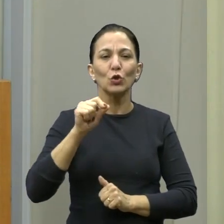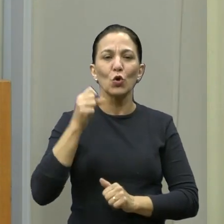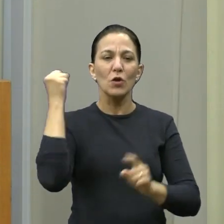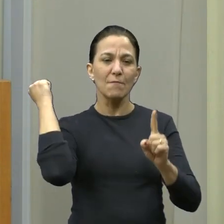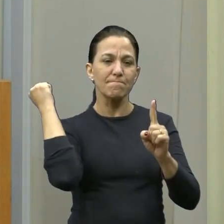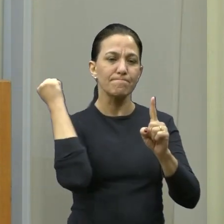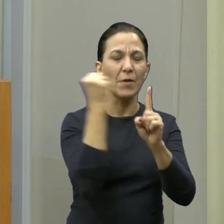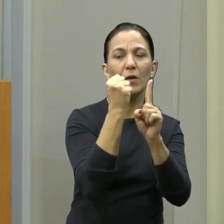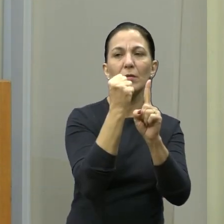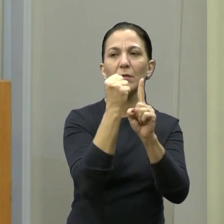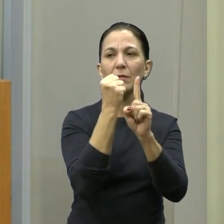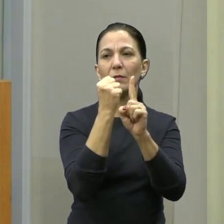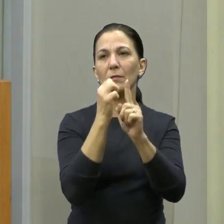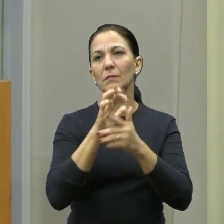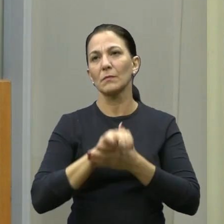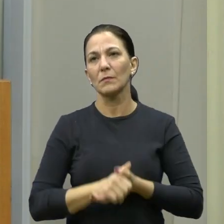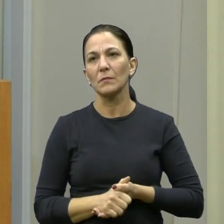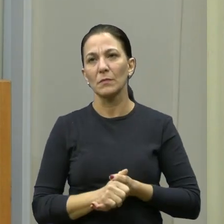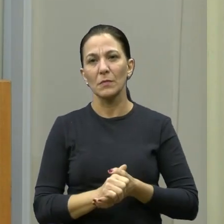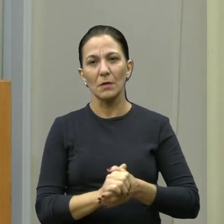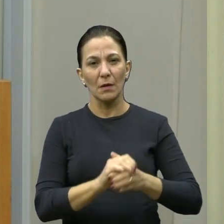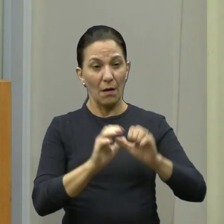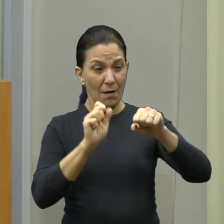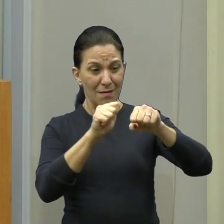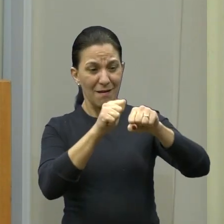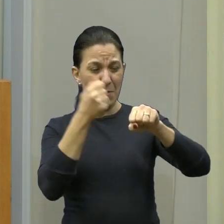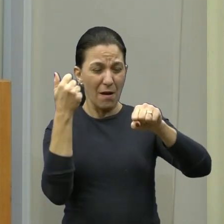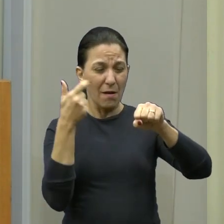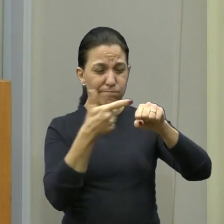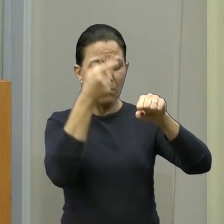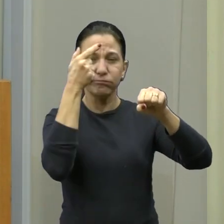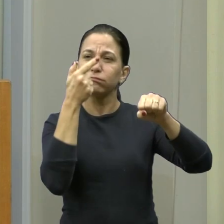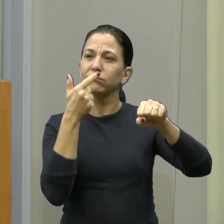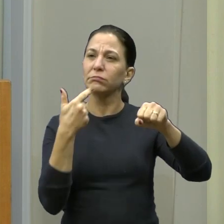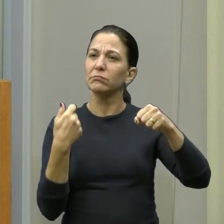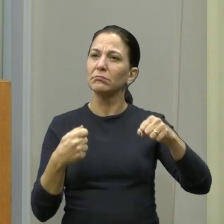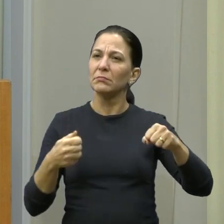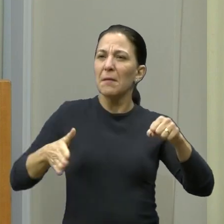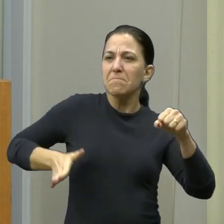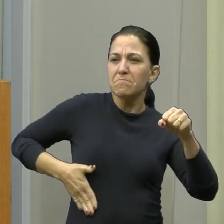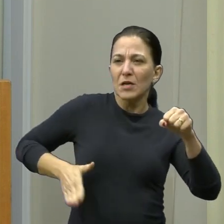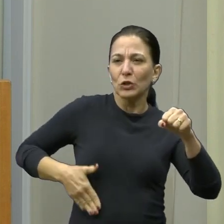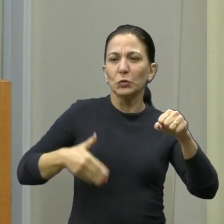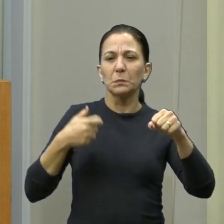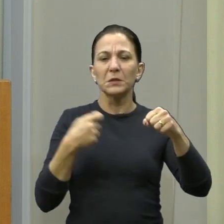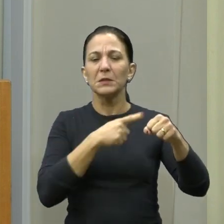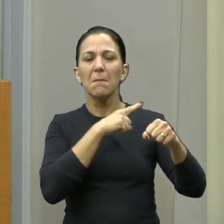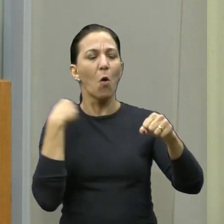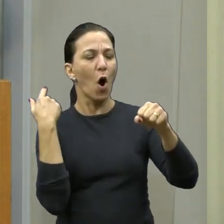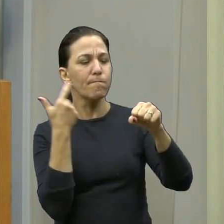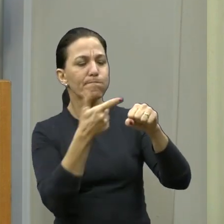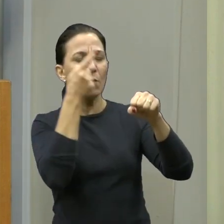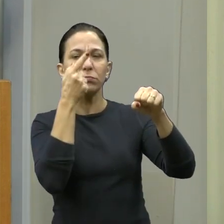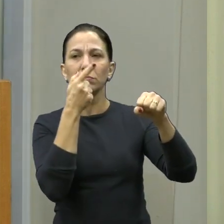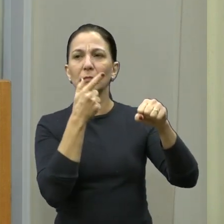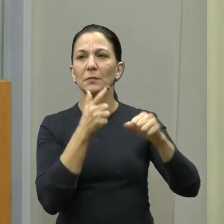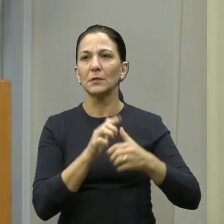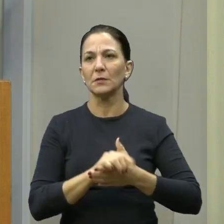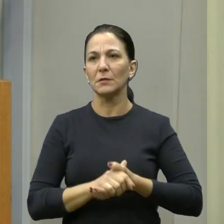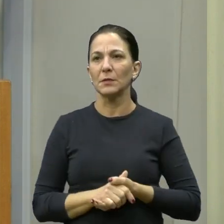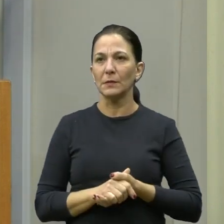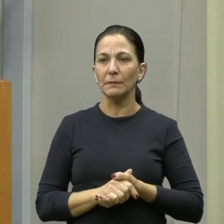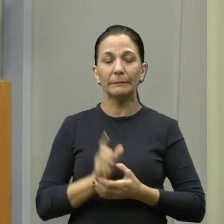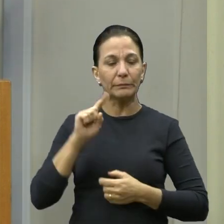mata. Mira na cabeça, que criminoso tem que morrer. Porque é isso,